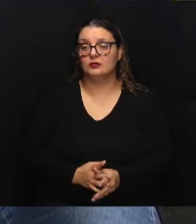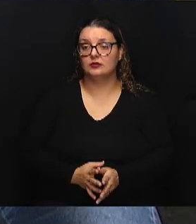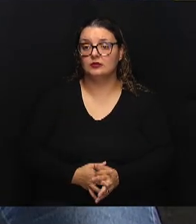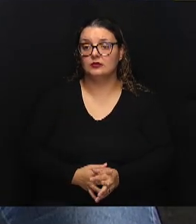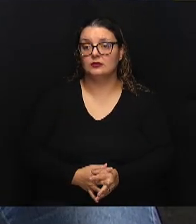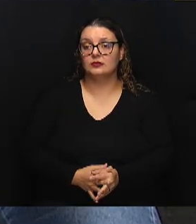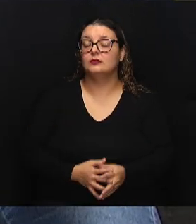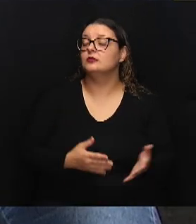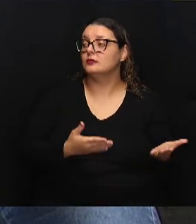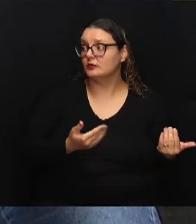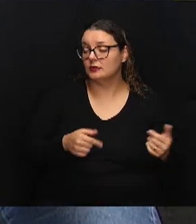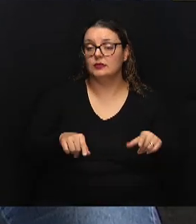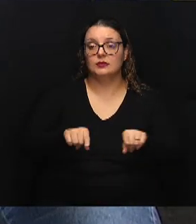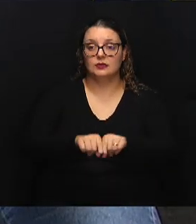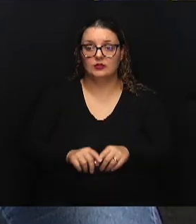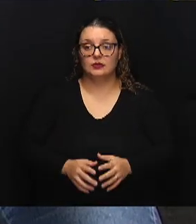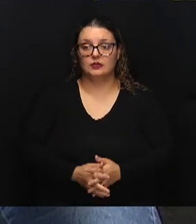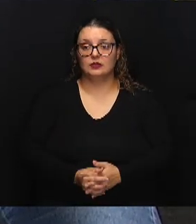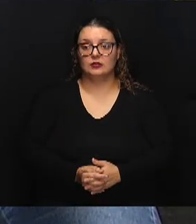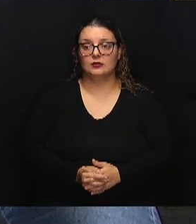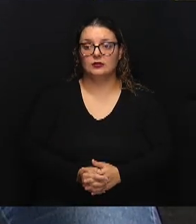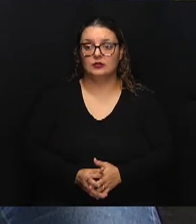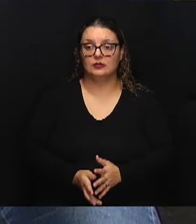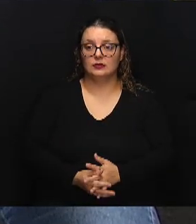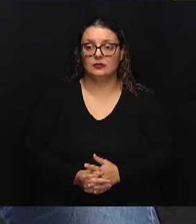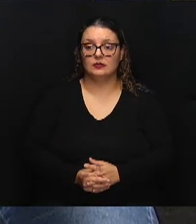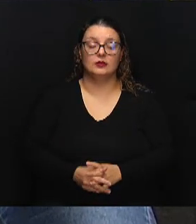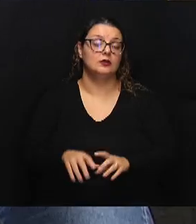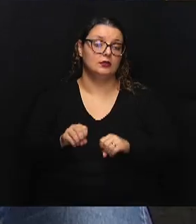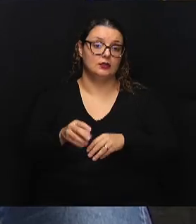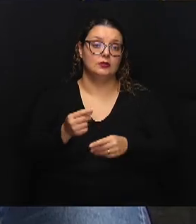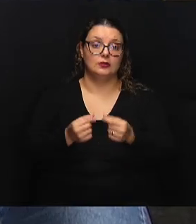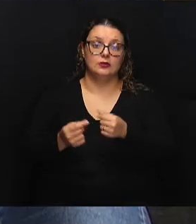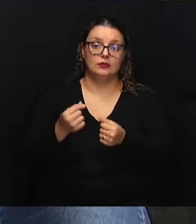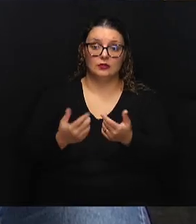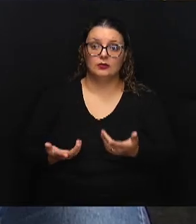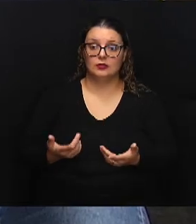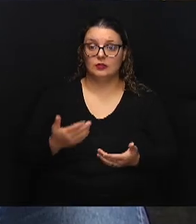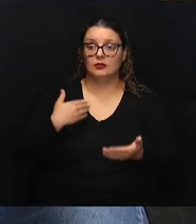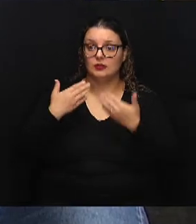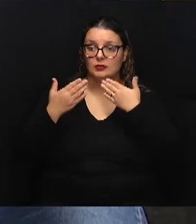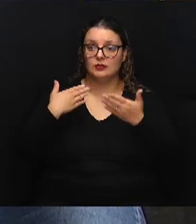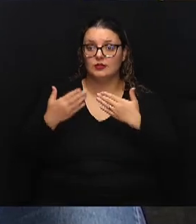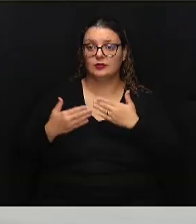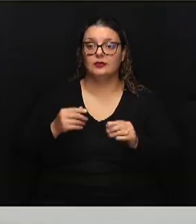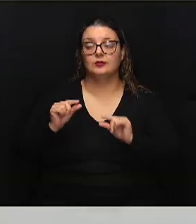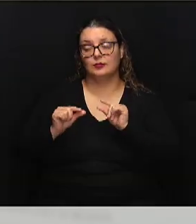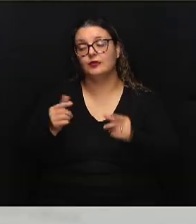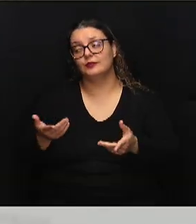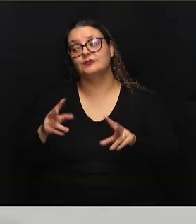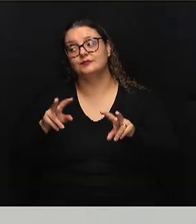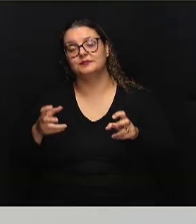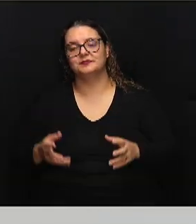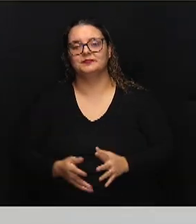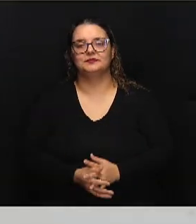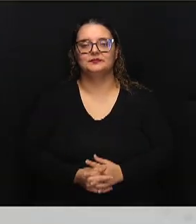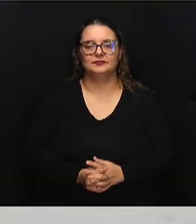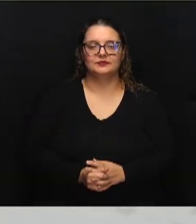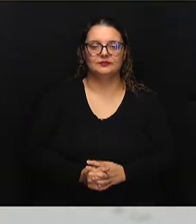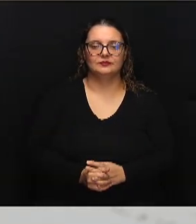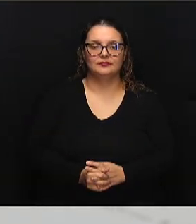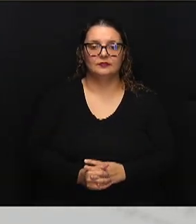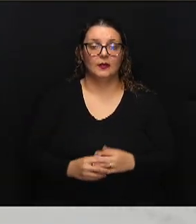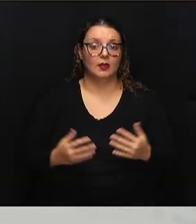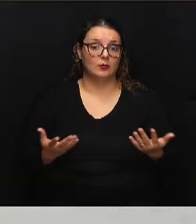os jovens também, dessa educação financeira. A gente vai bater um papo um pouquinho sobre isso, então. Bom, o que